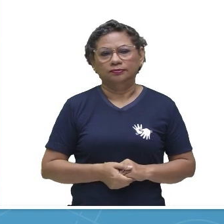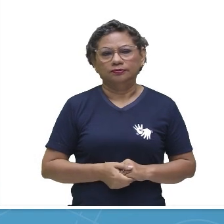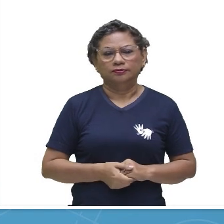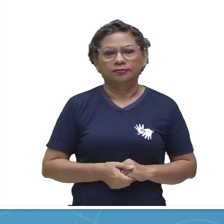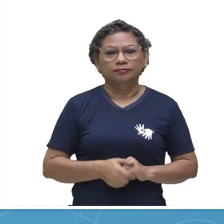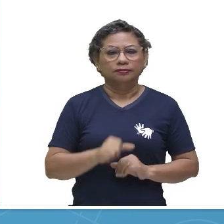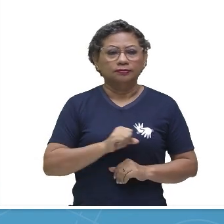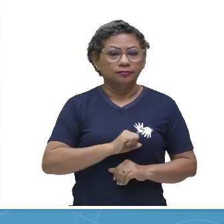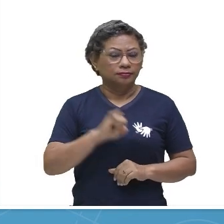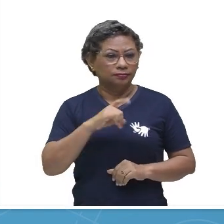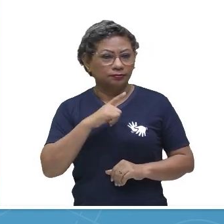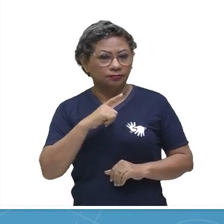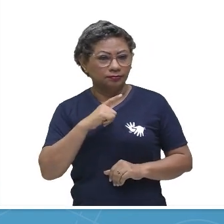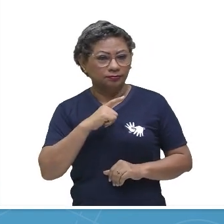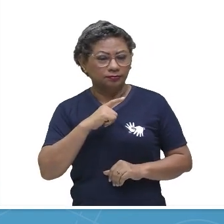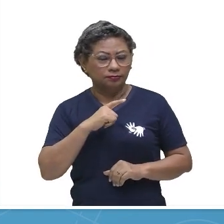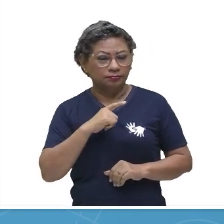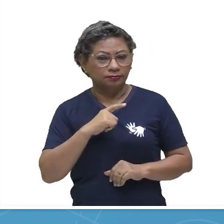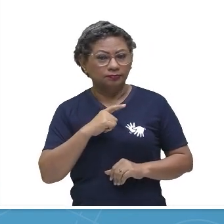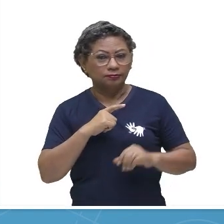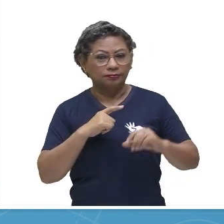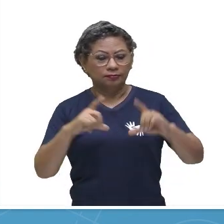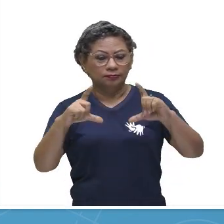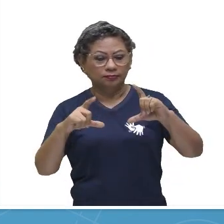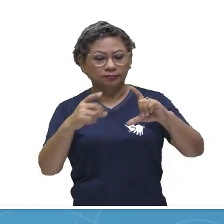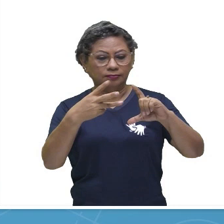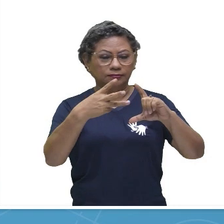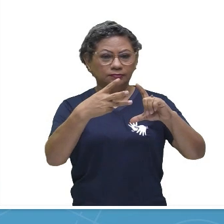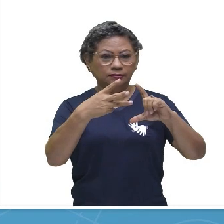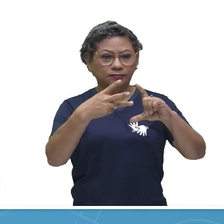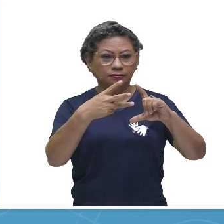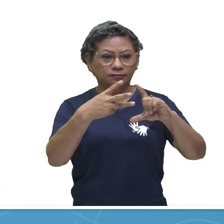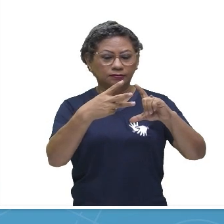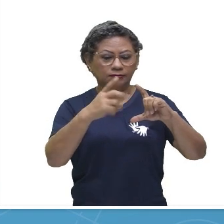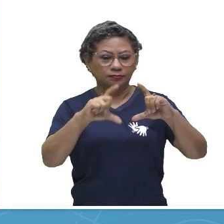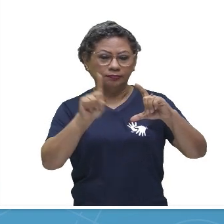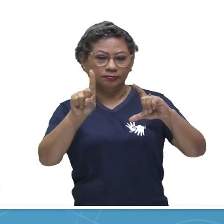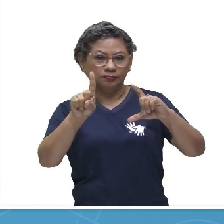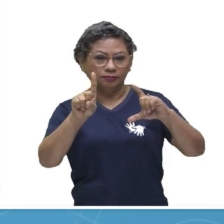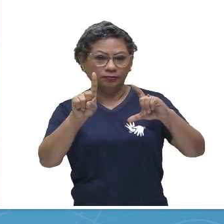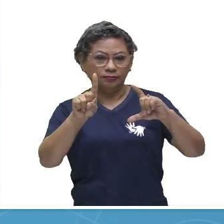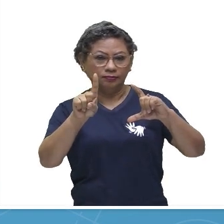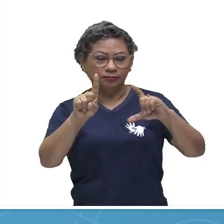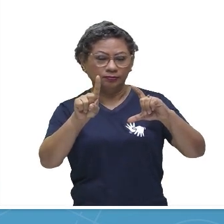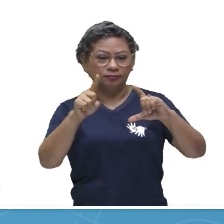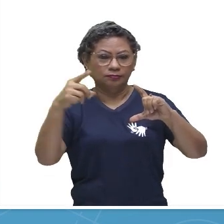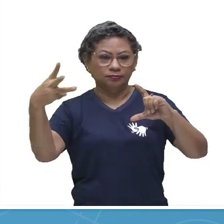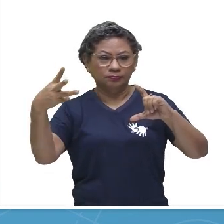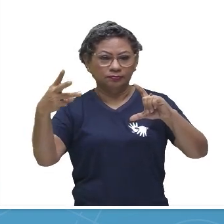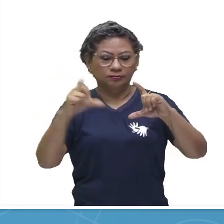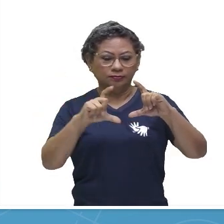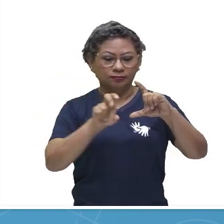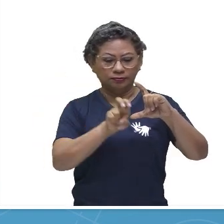3/5 elevado a 1, isso daqui também é igual a 3/5, ou seja, é igual à própria